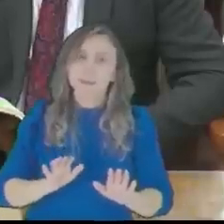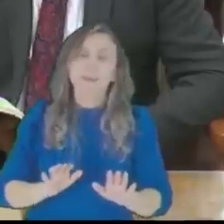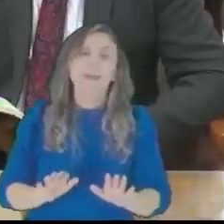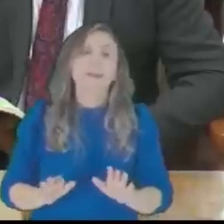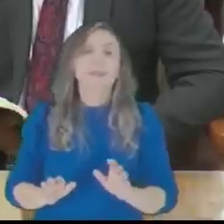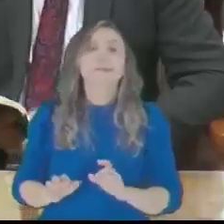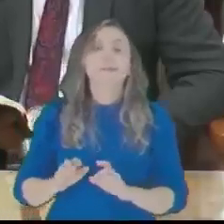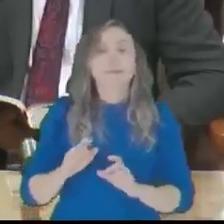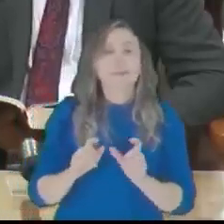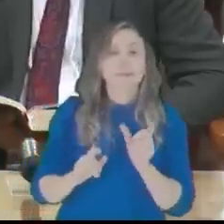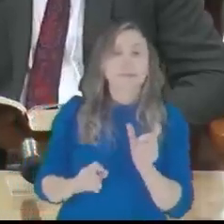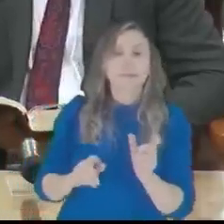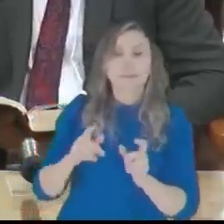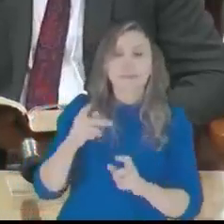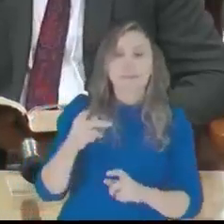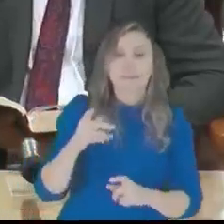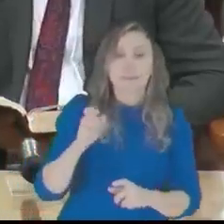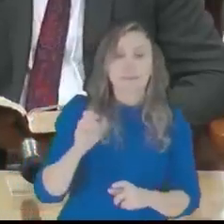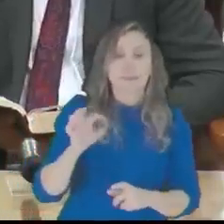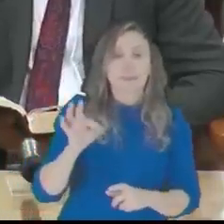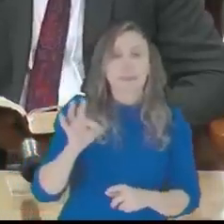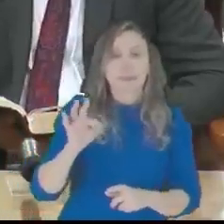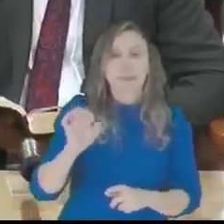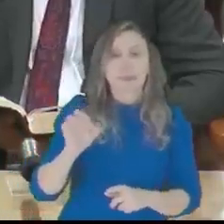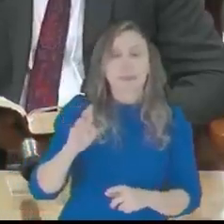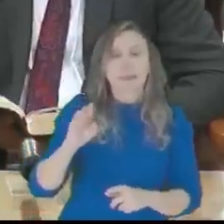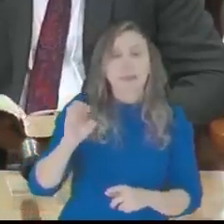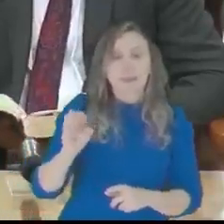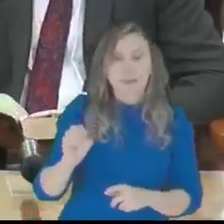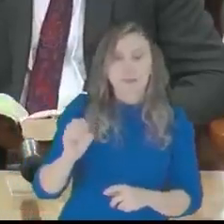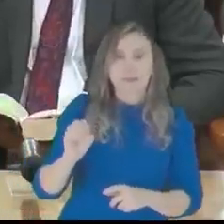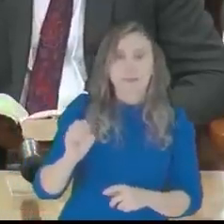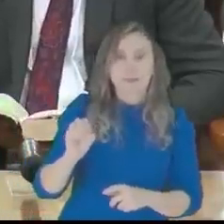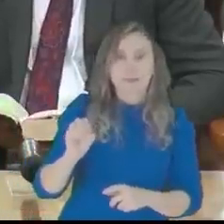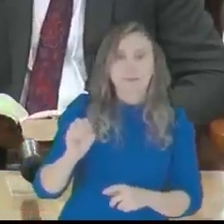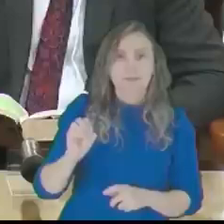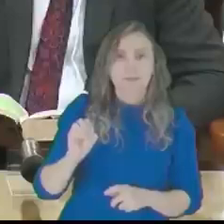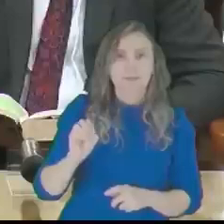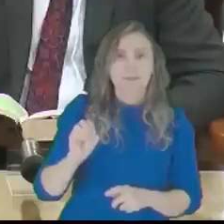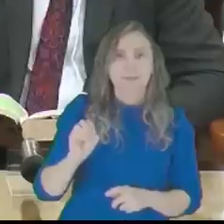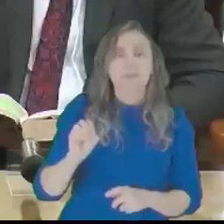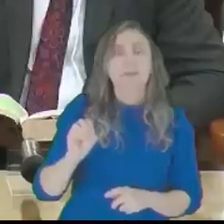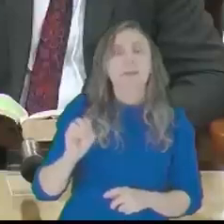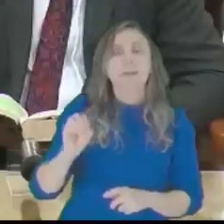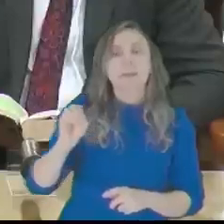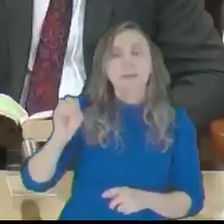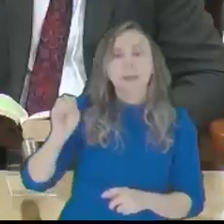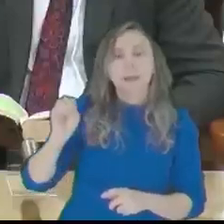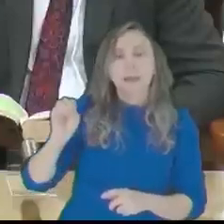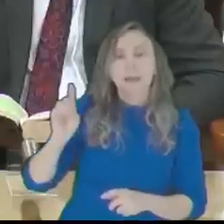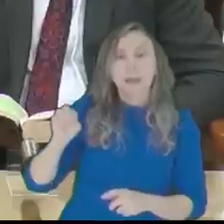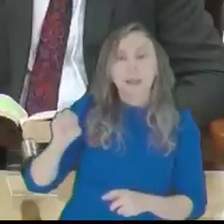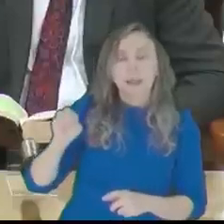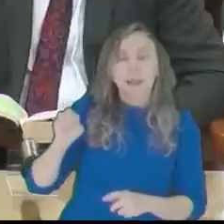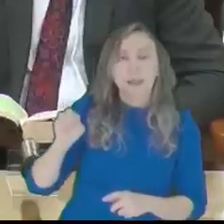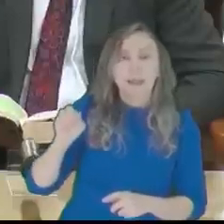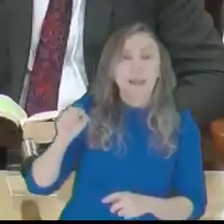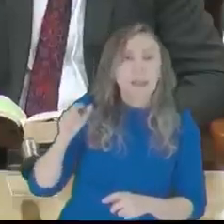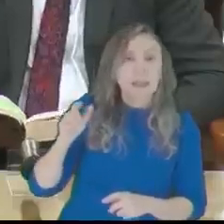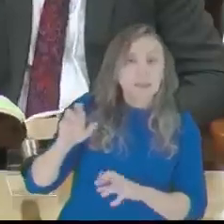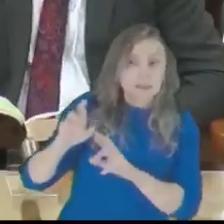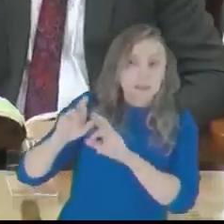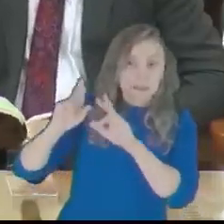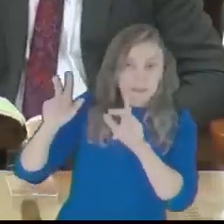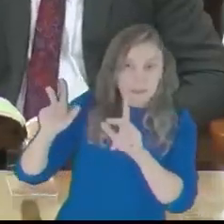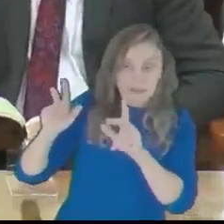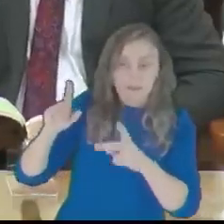Hétero é outro diferente, e alon é outro igual. Jesus disse que o Espírito Santo é outro,